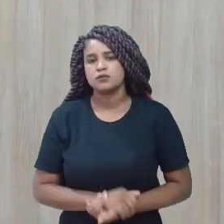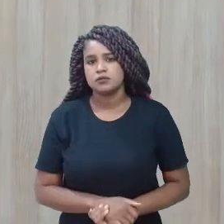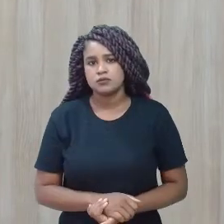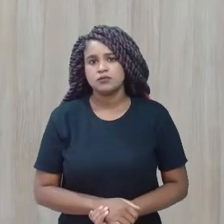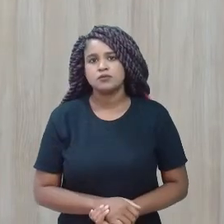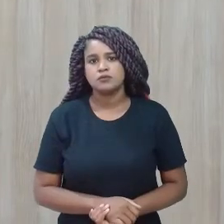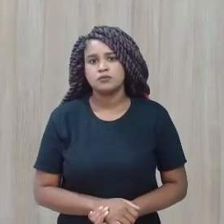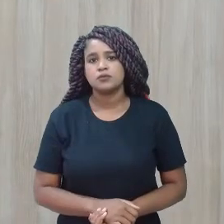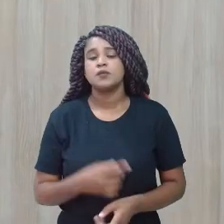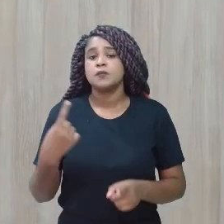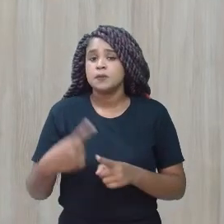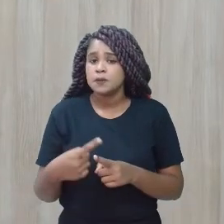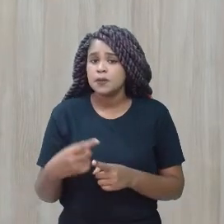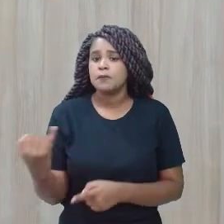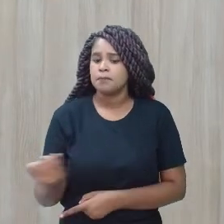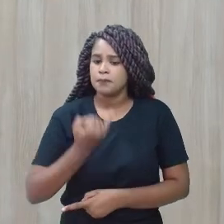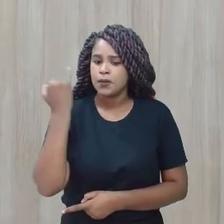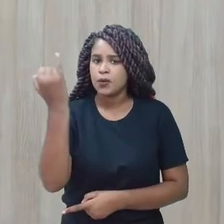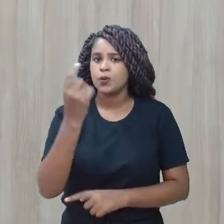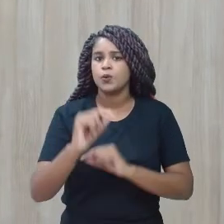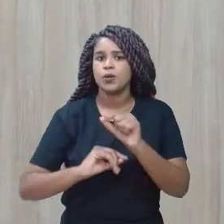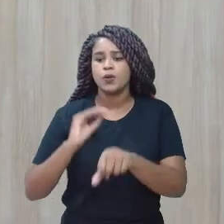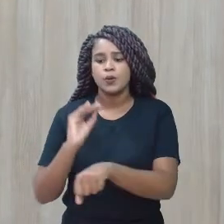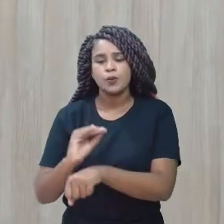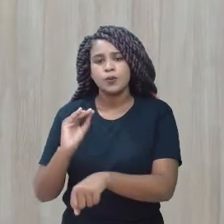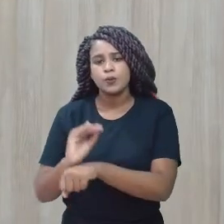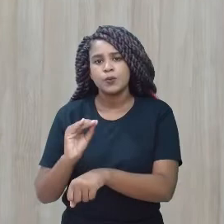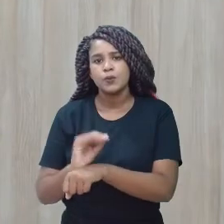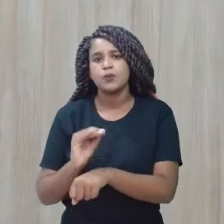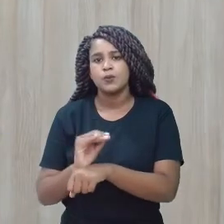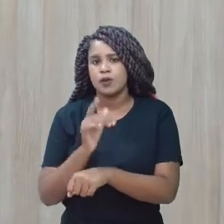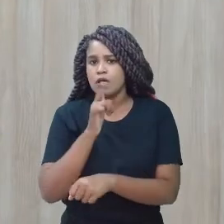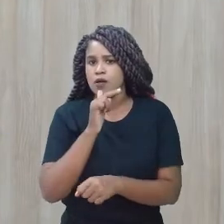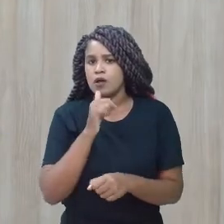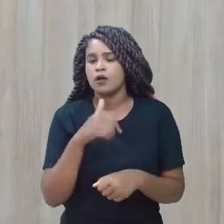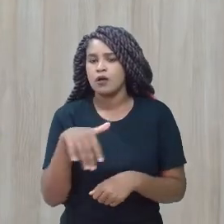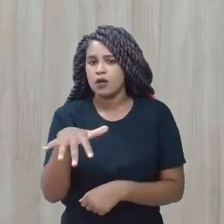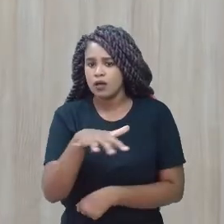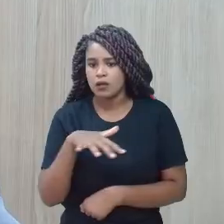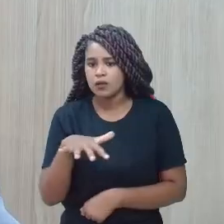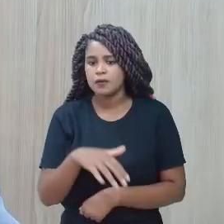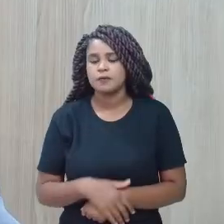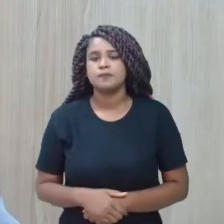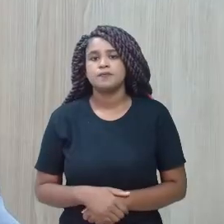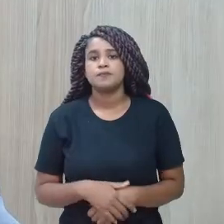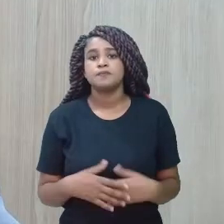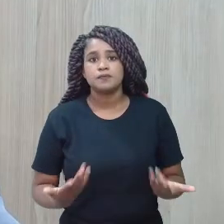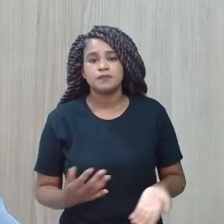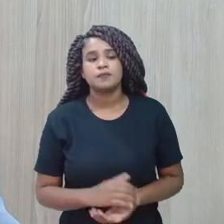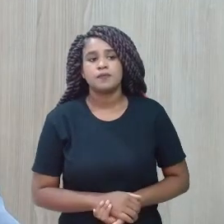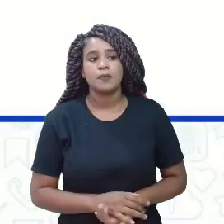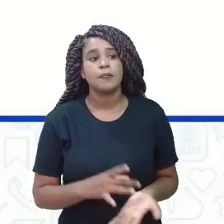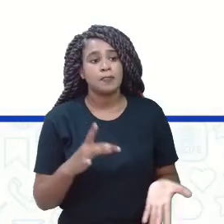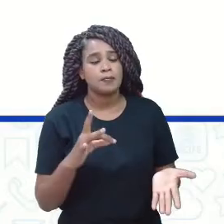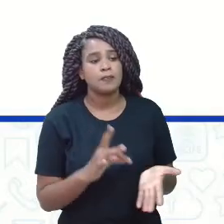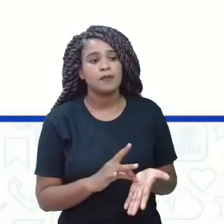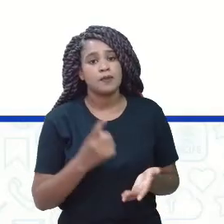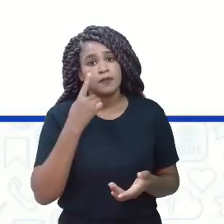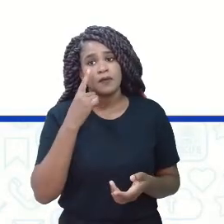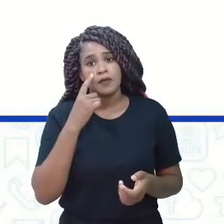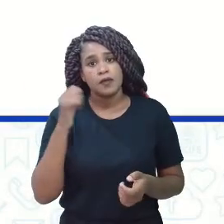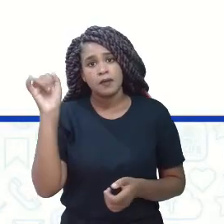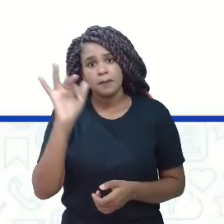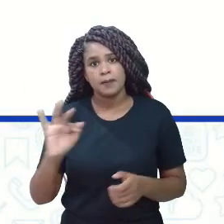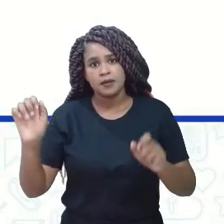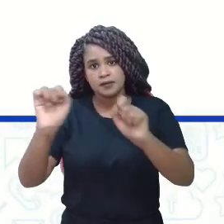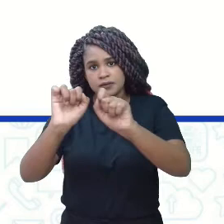importante a gente preservar esses recursos hídricos nossos. Aí, professora, pode ter ficado muito técnico, abre aí de novo a imagem, por gentileza.